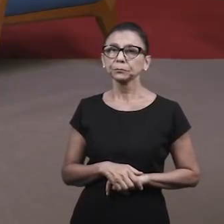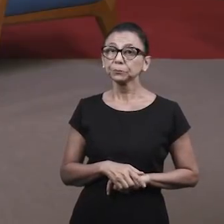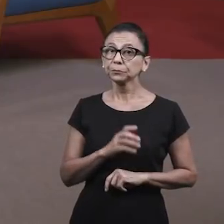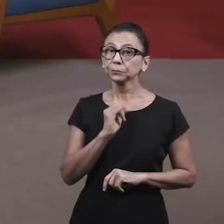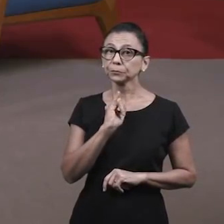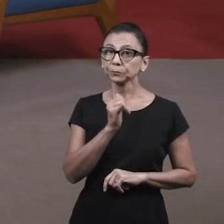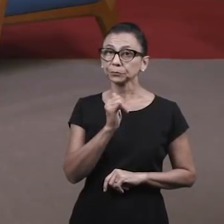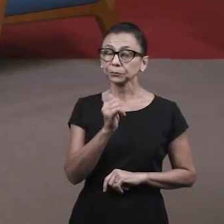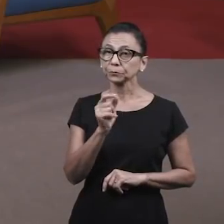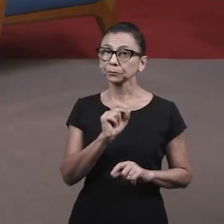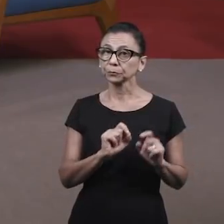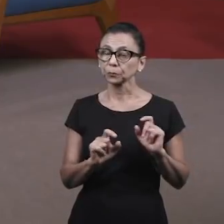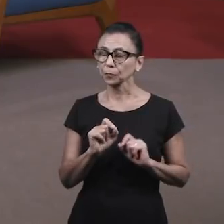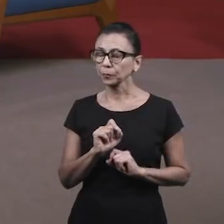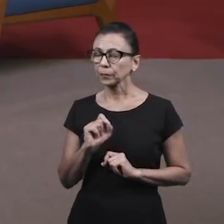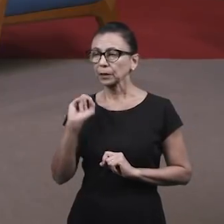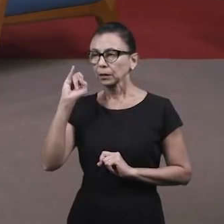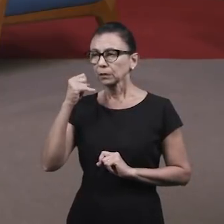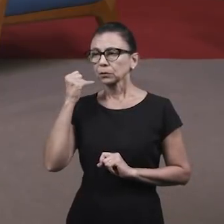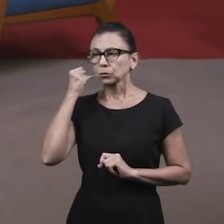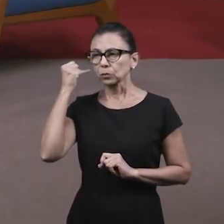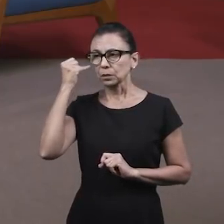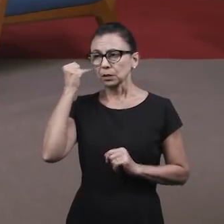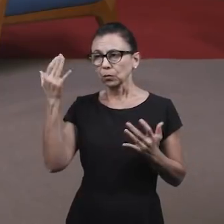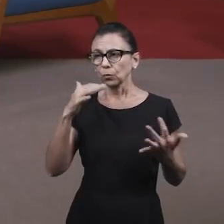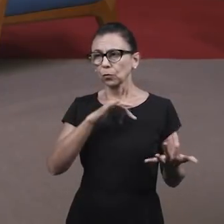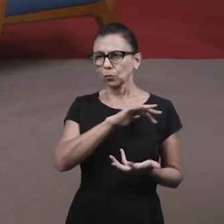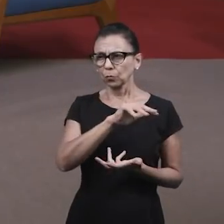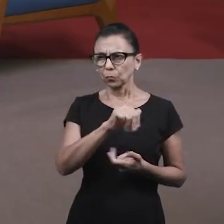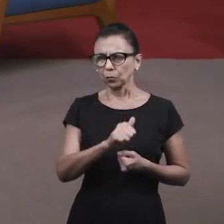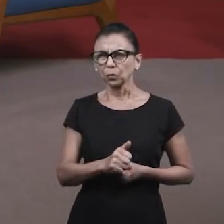hoje. Como sair disto?